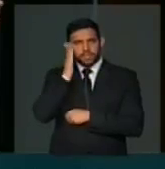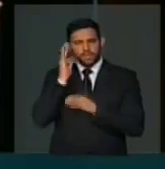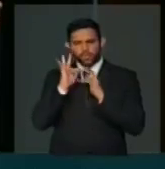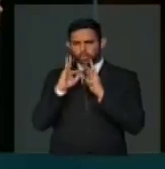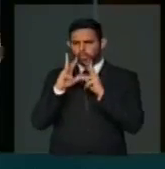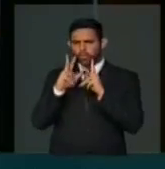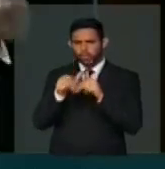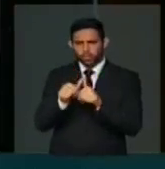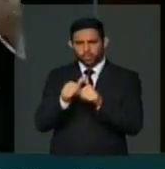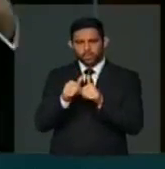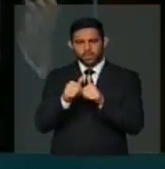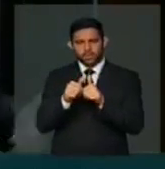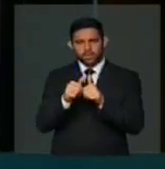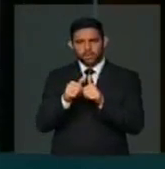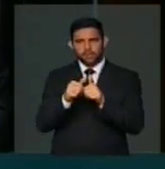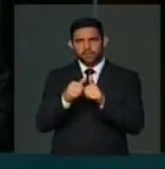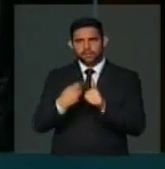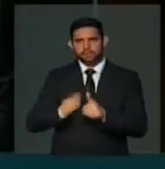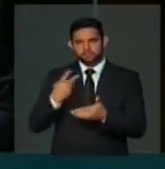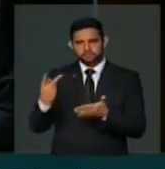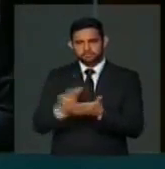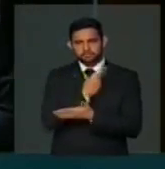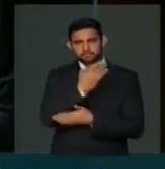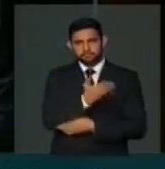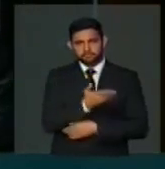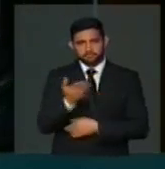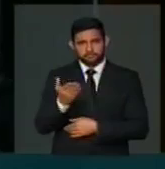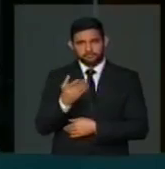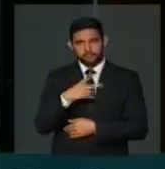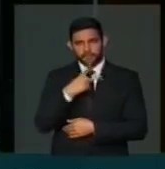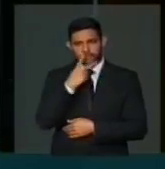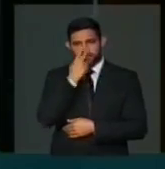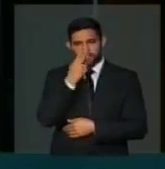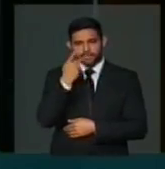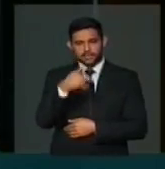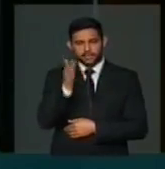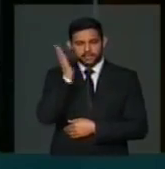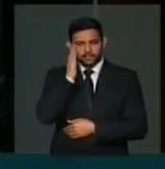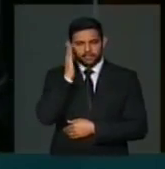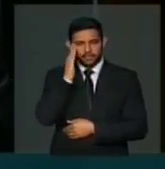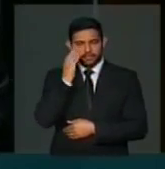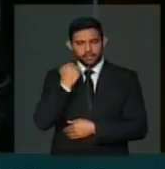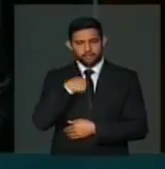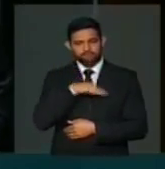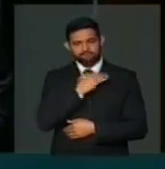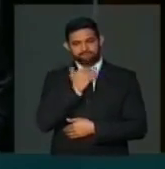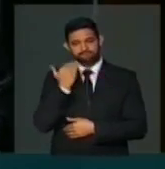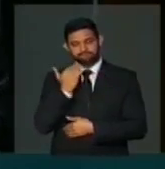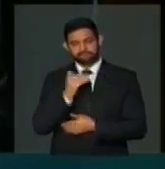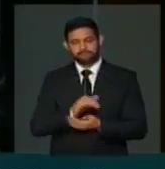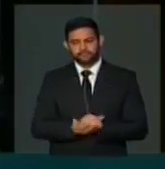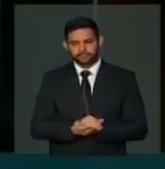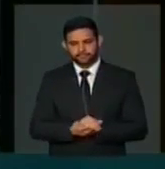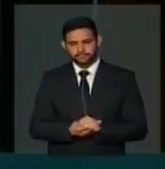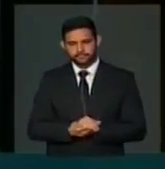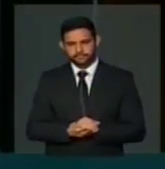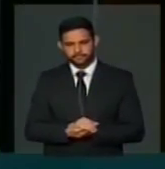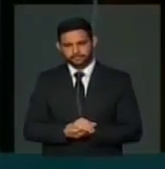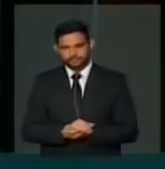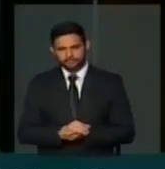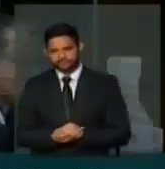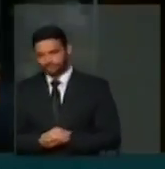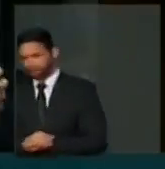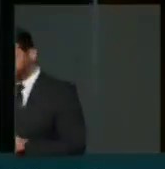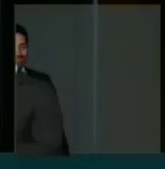tudo que estava por acontecer. E parece que ele sabia também que ia nos deixar. E ele deixou naquela